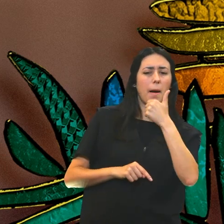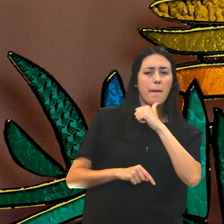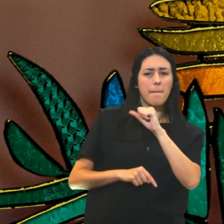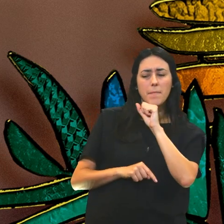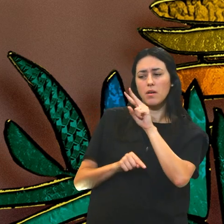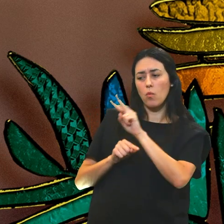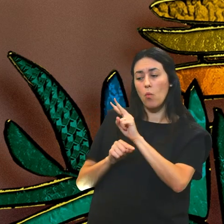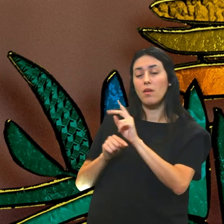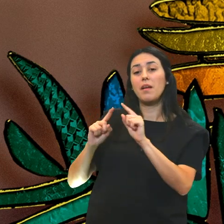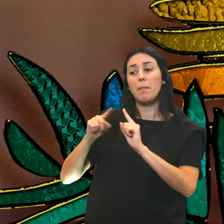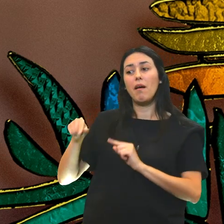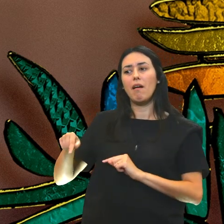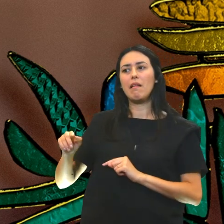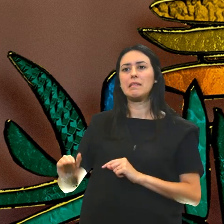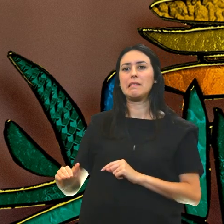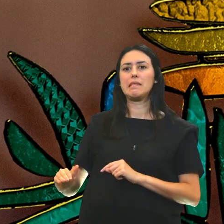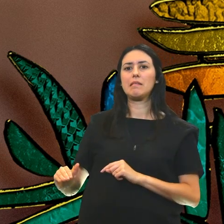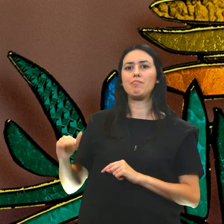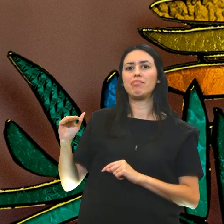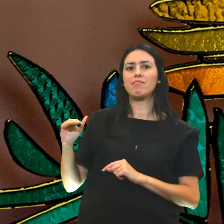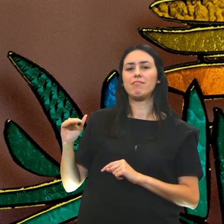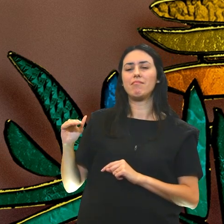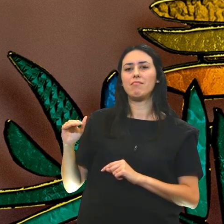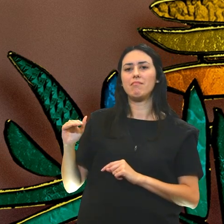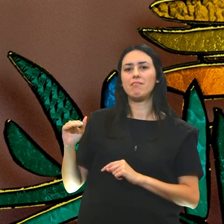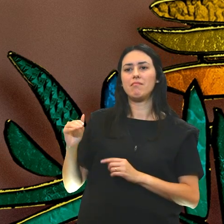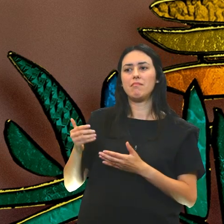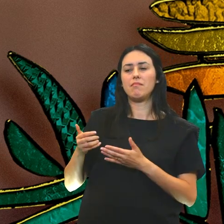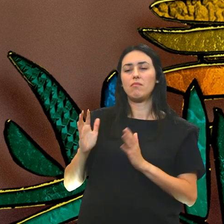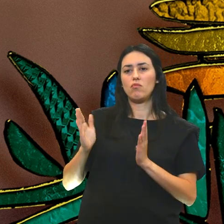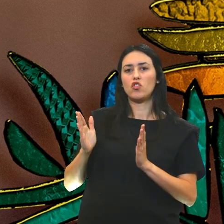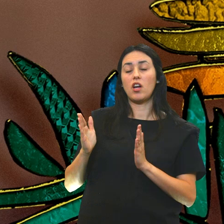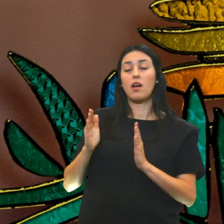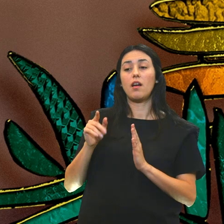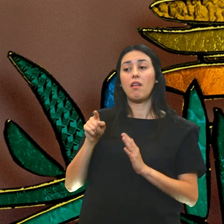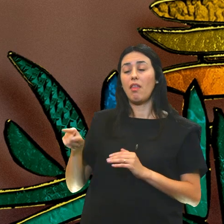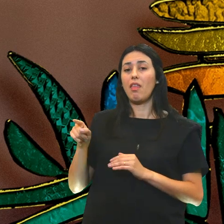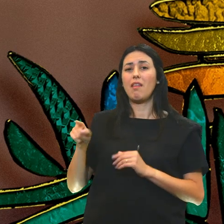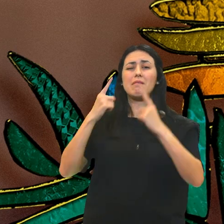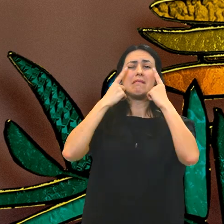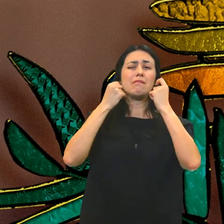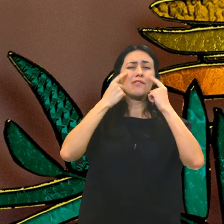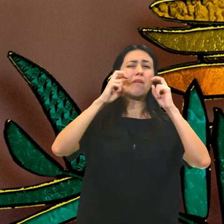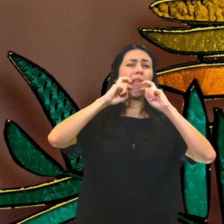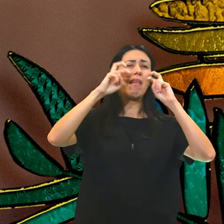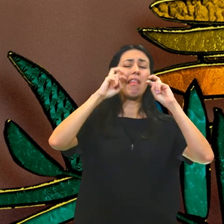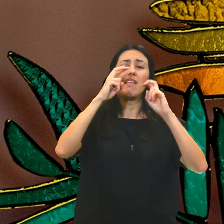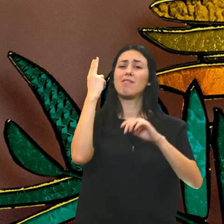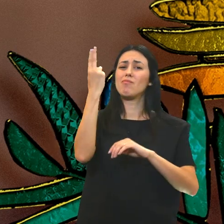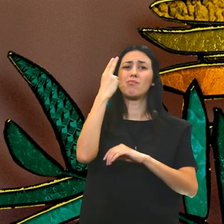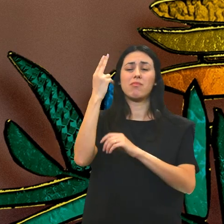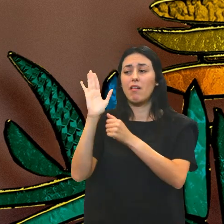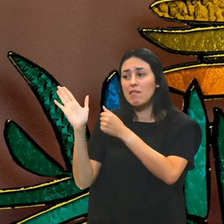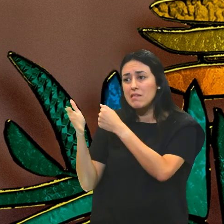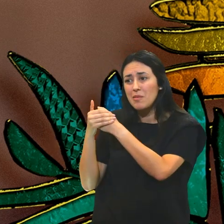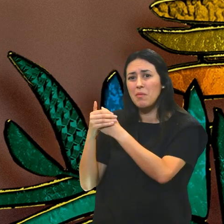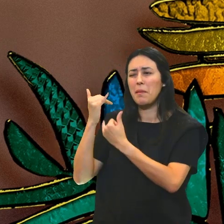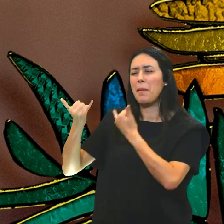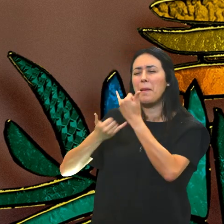ele cresceu. E agora o choro já não pode mais ser contido, os risos